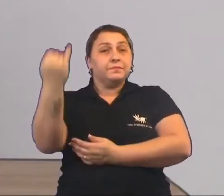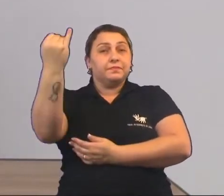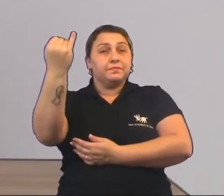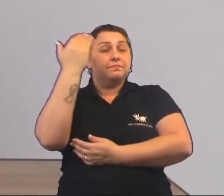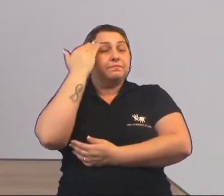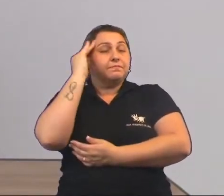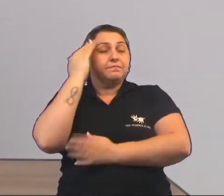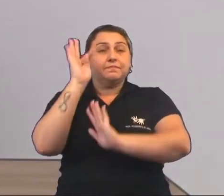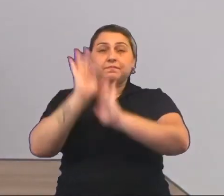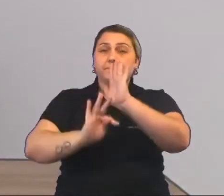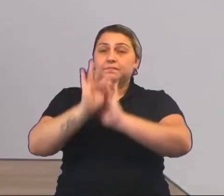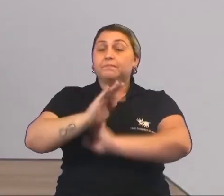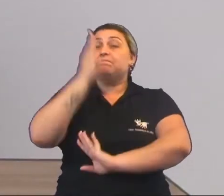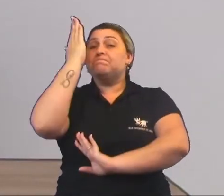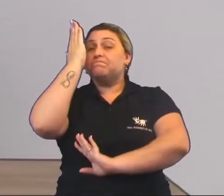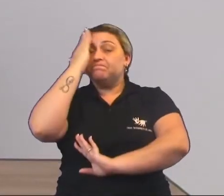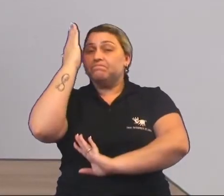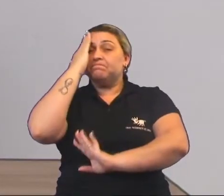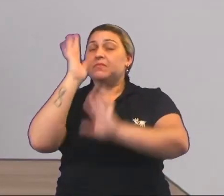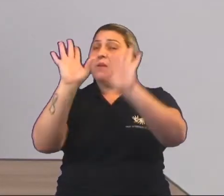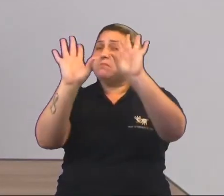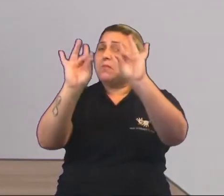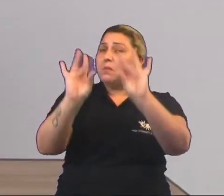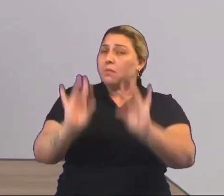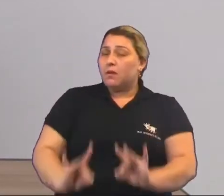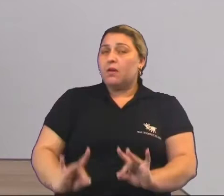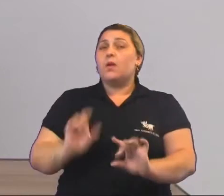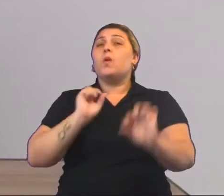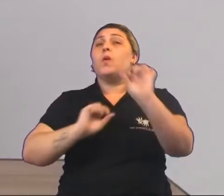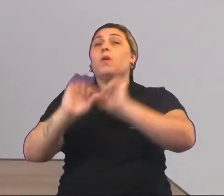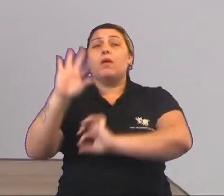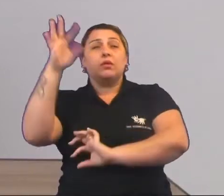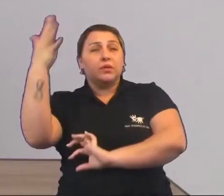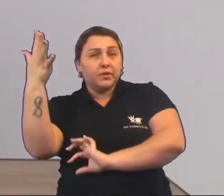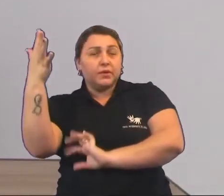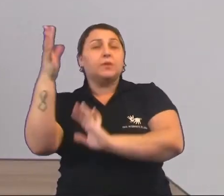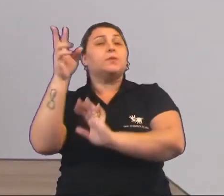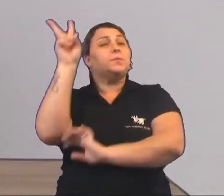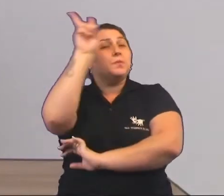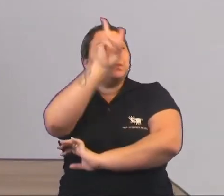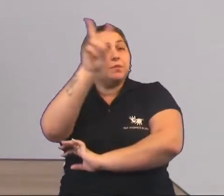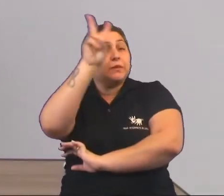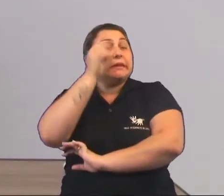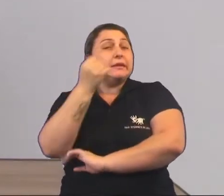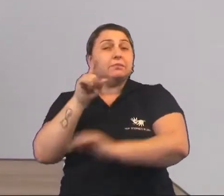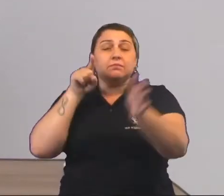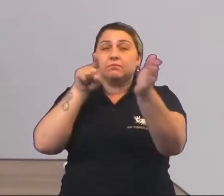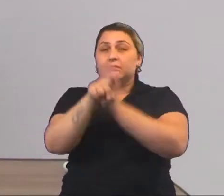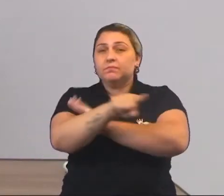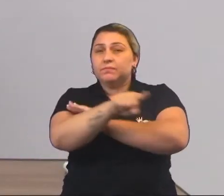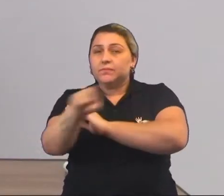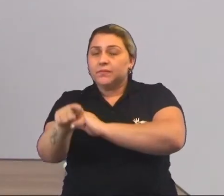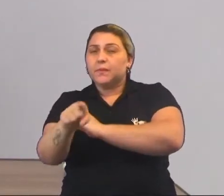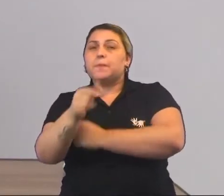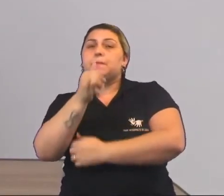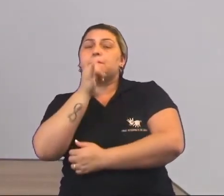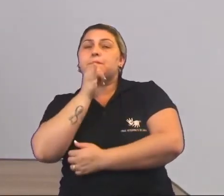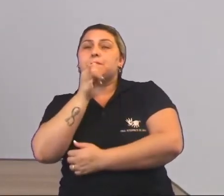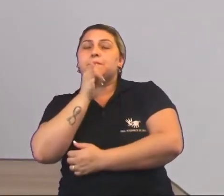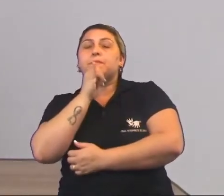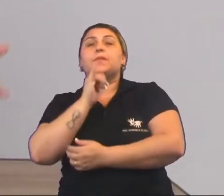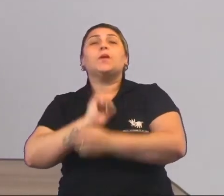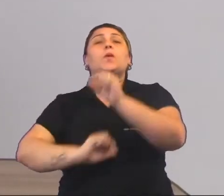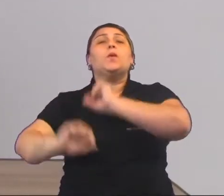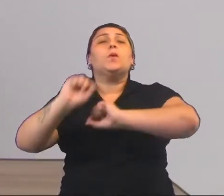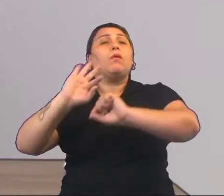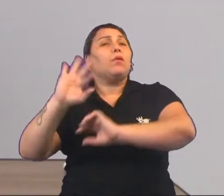de compreender o texto, de saber relatar a alguém os fatos, né, o que ocorre numa história? Se eu perguntasse a vocês, por exemplo,